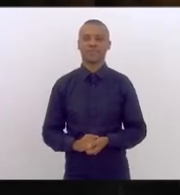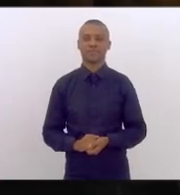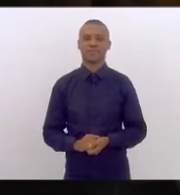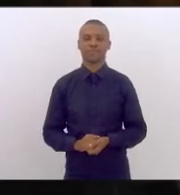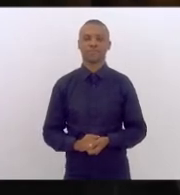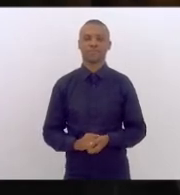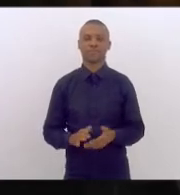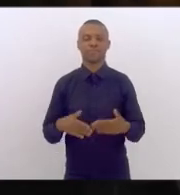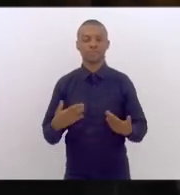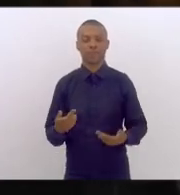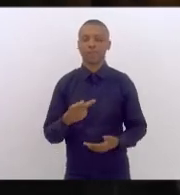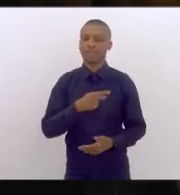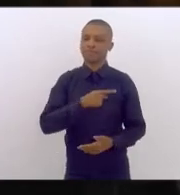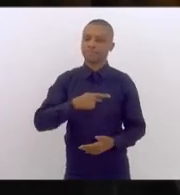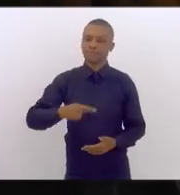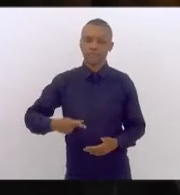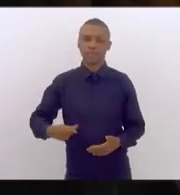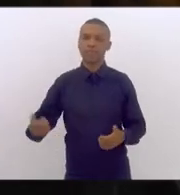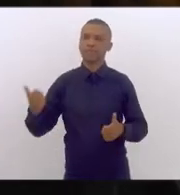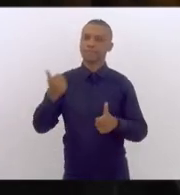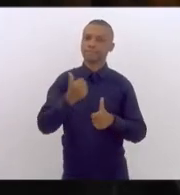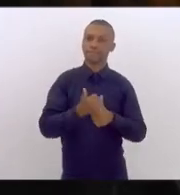senhor presidente